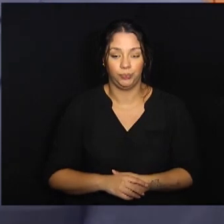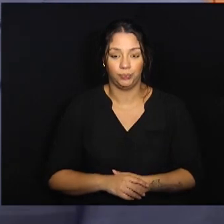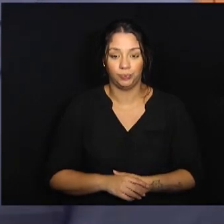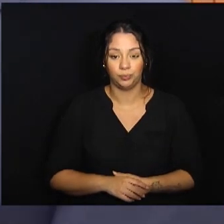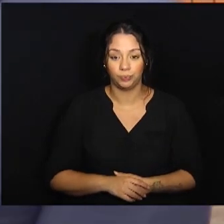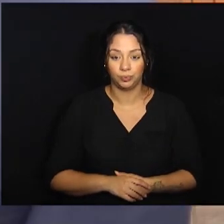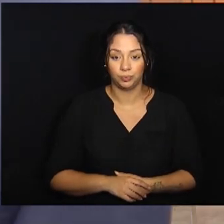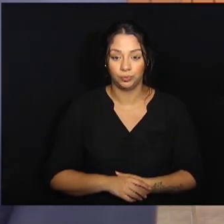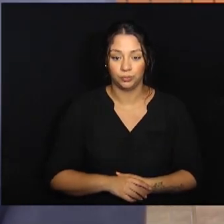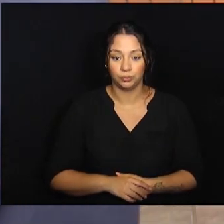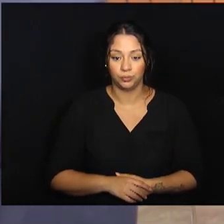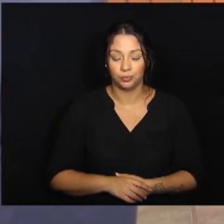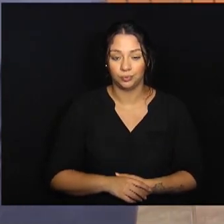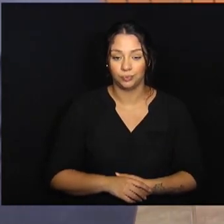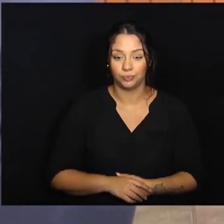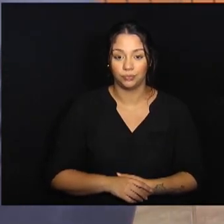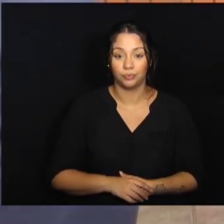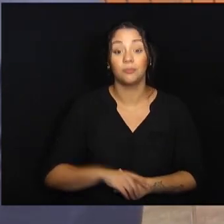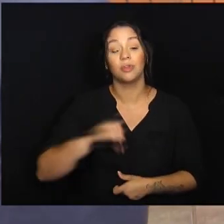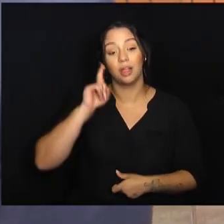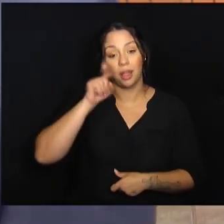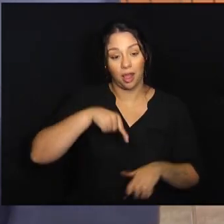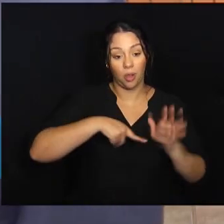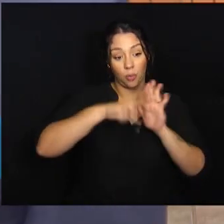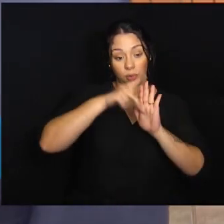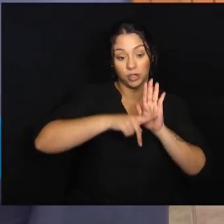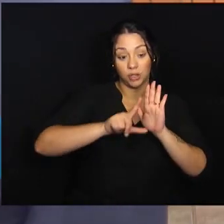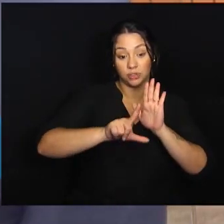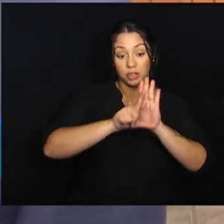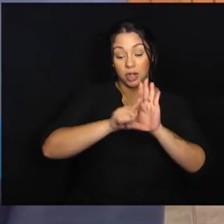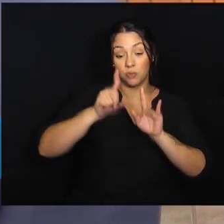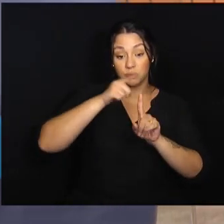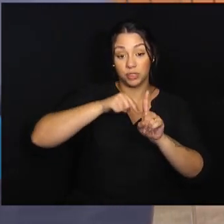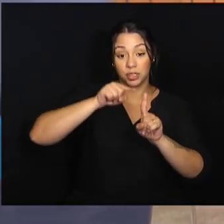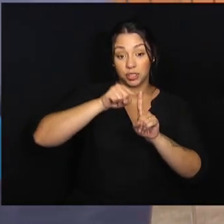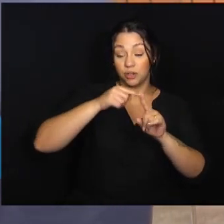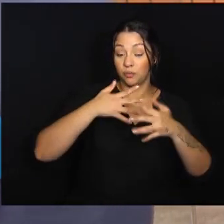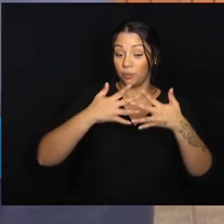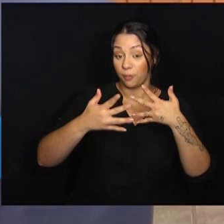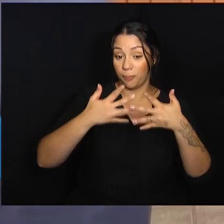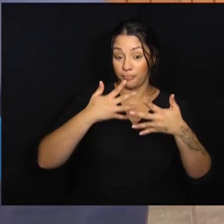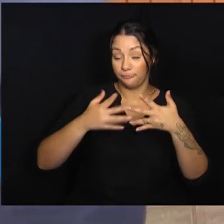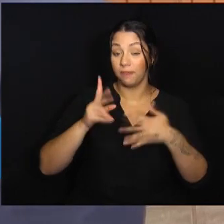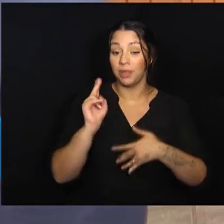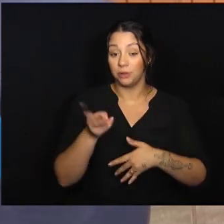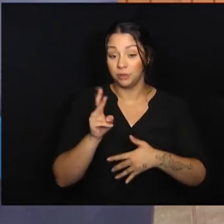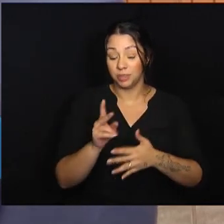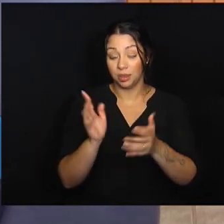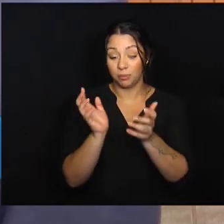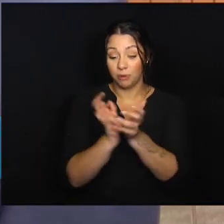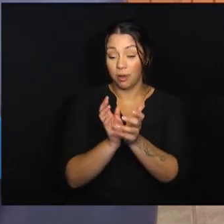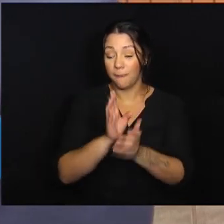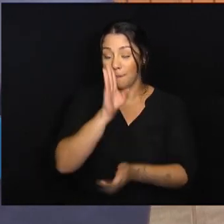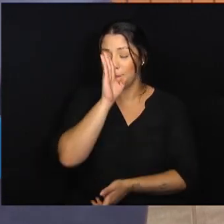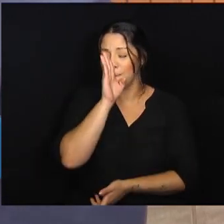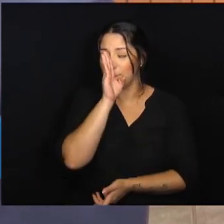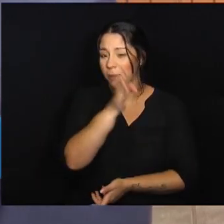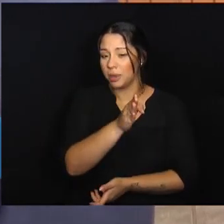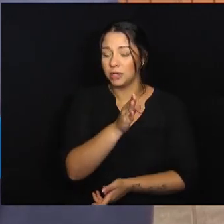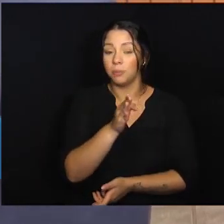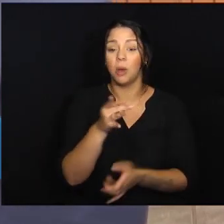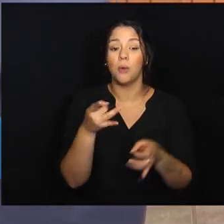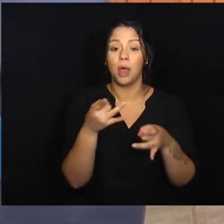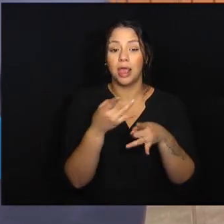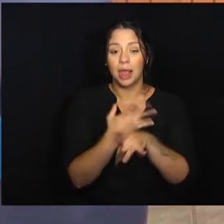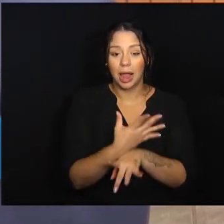É um PL que vem no sentido da transparência, né? O gabinete, eu sempre coloquei como prioridade o combate à